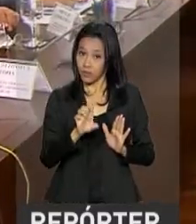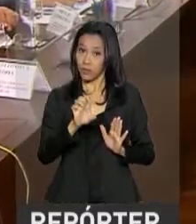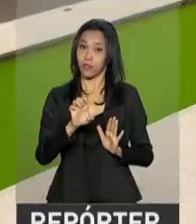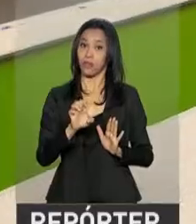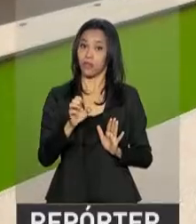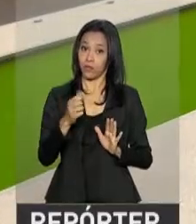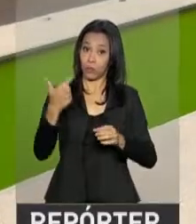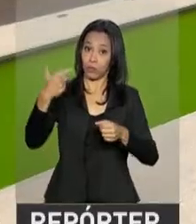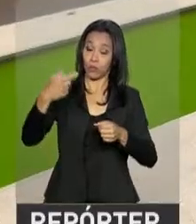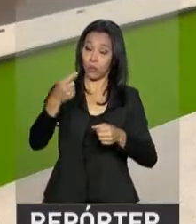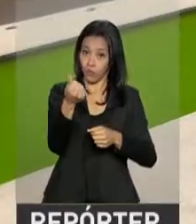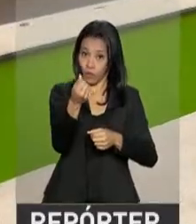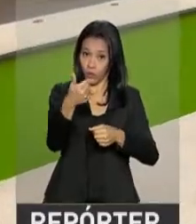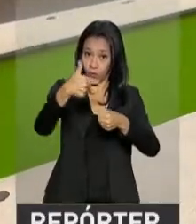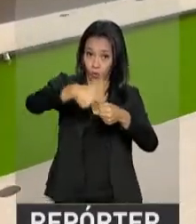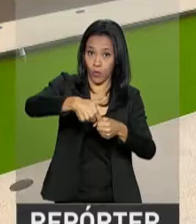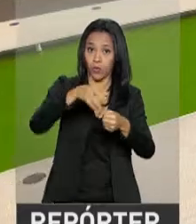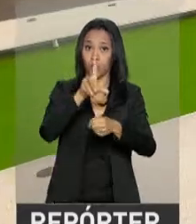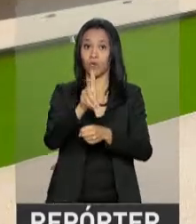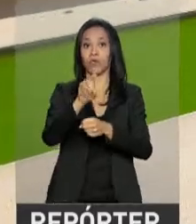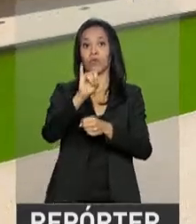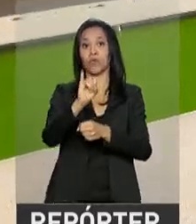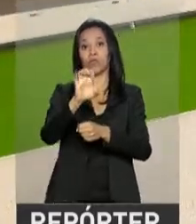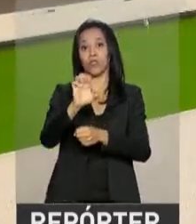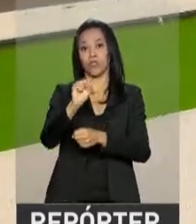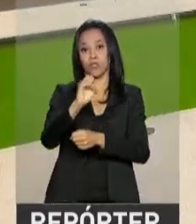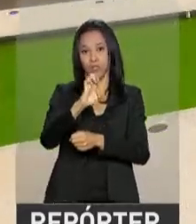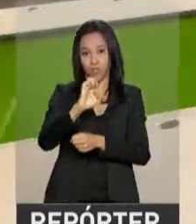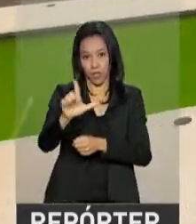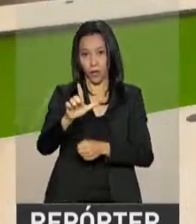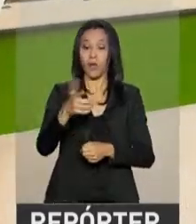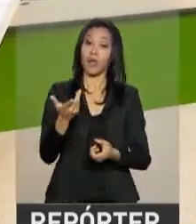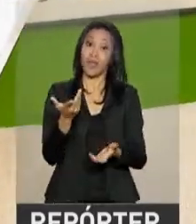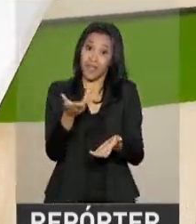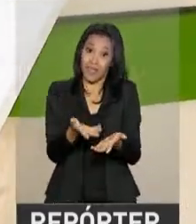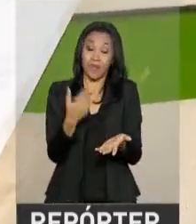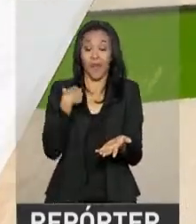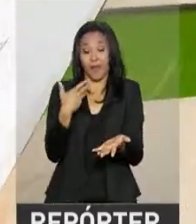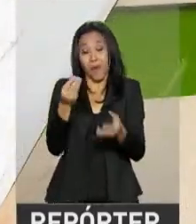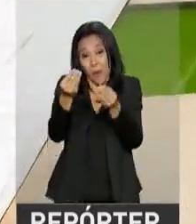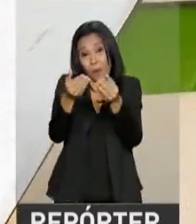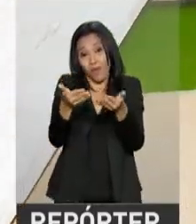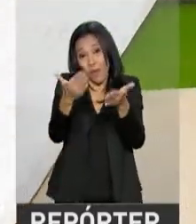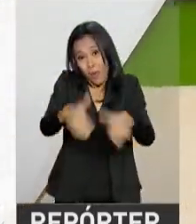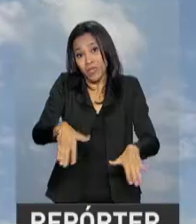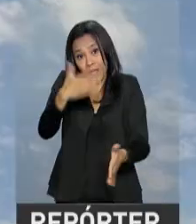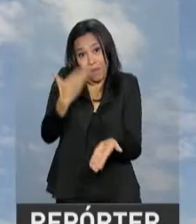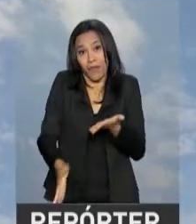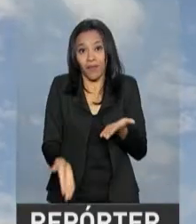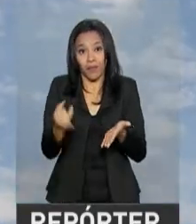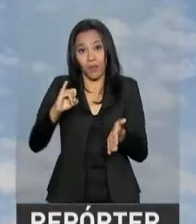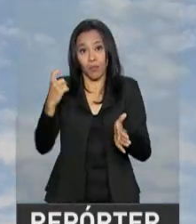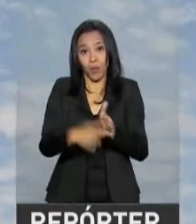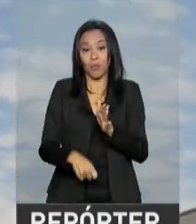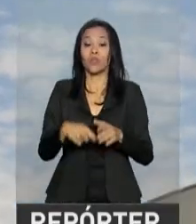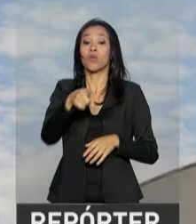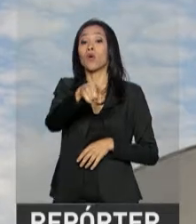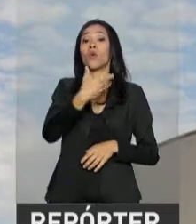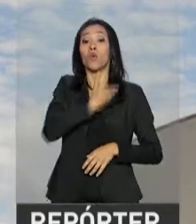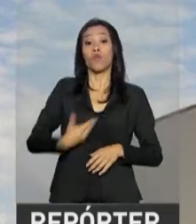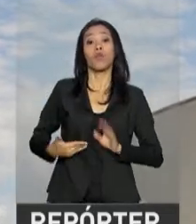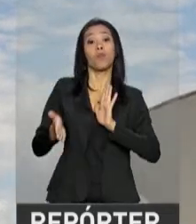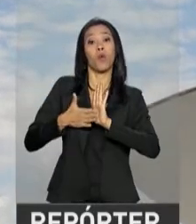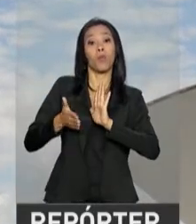diesel para compensar a perda de arrecadação causada pela eliminação desse imposto o governo propôs que o congresso aprove a